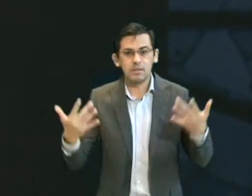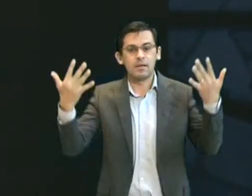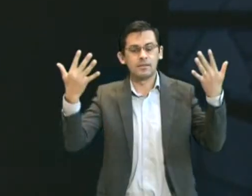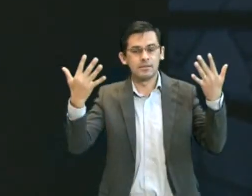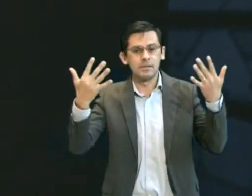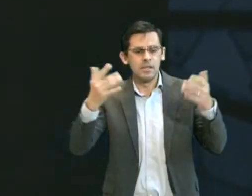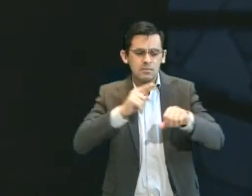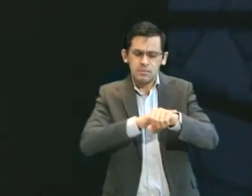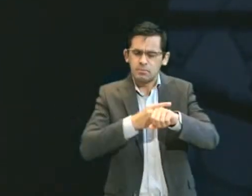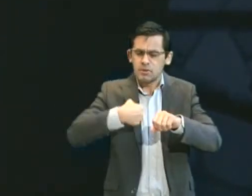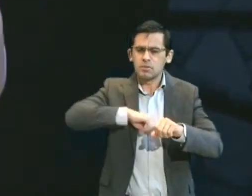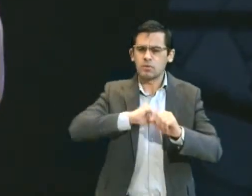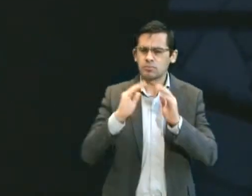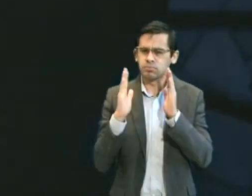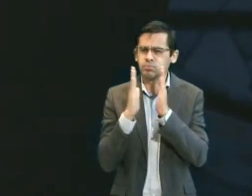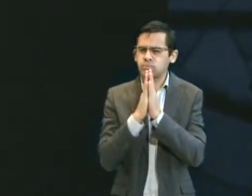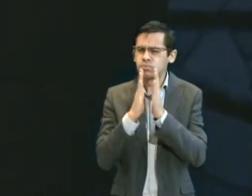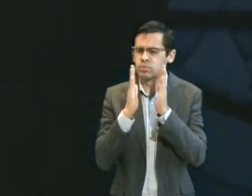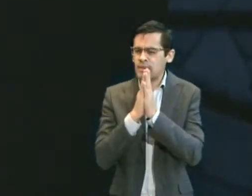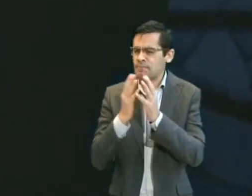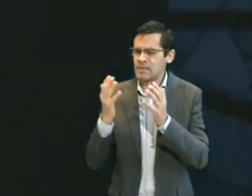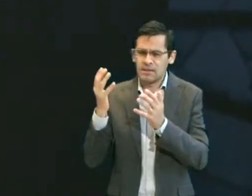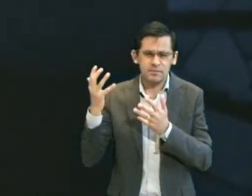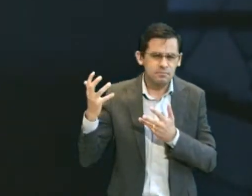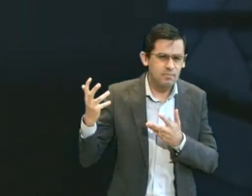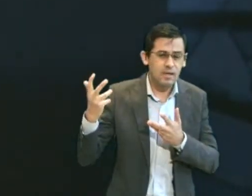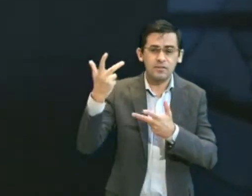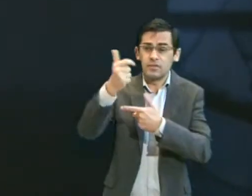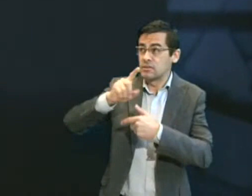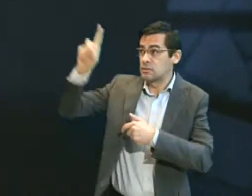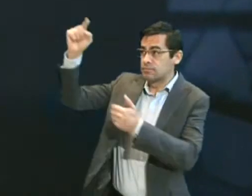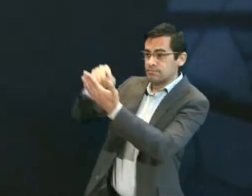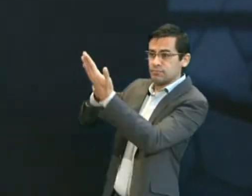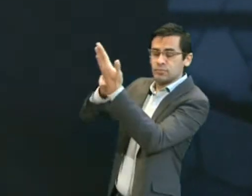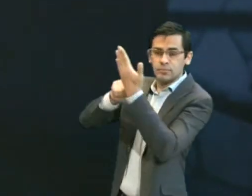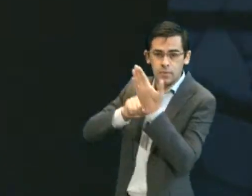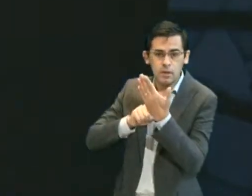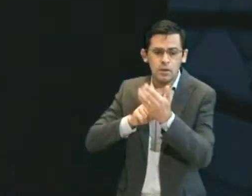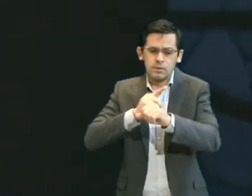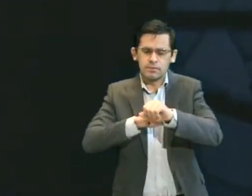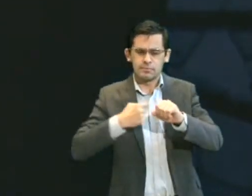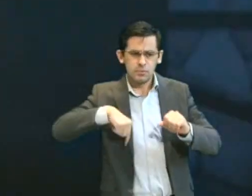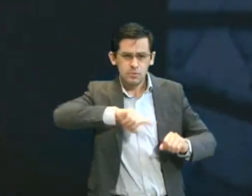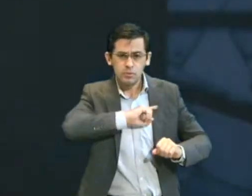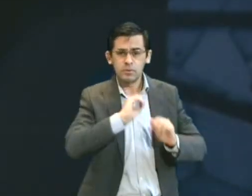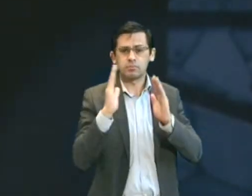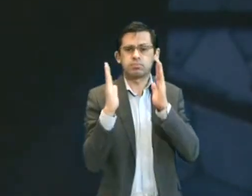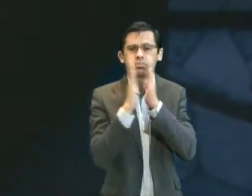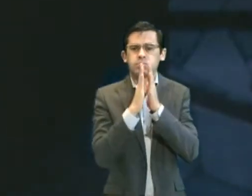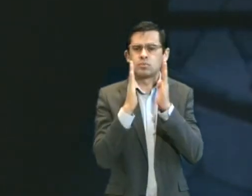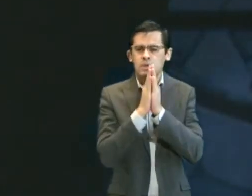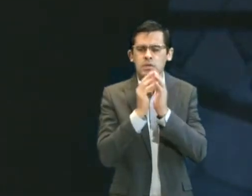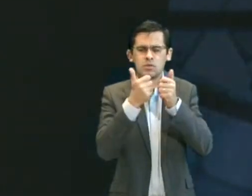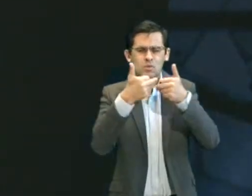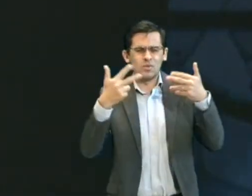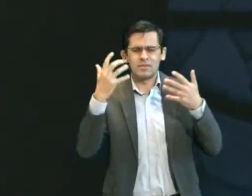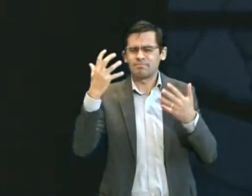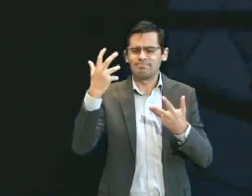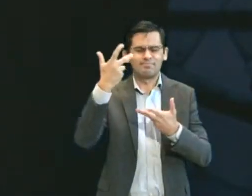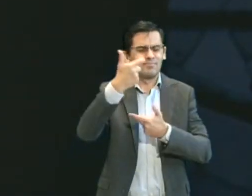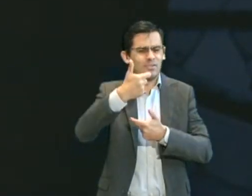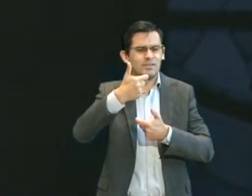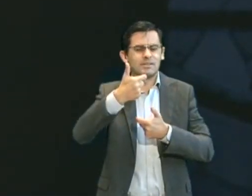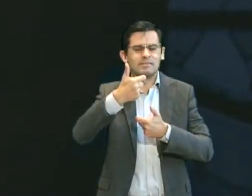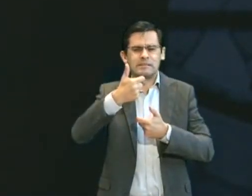Enquanto nós orarmos, os sinais de Deus vão ser manifestados. Enquanto nós orarmos, coisas incríveis vão